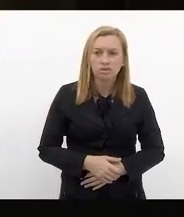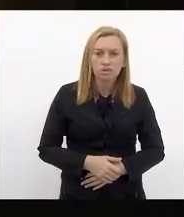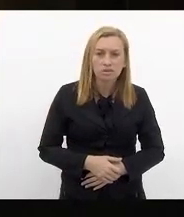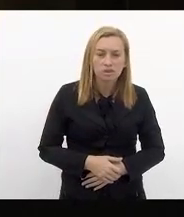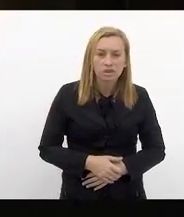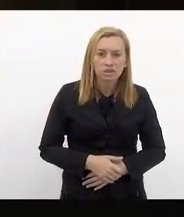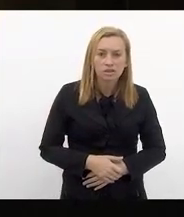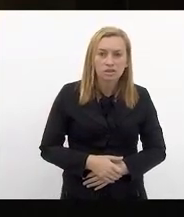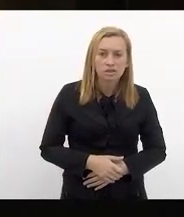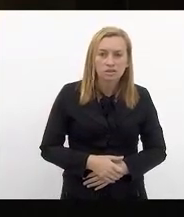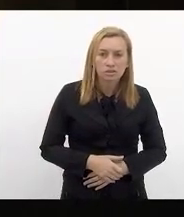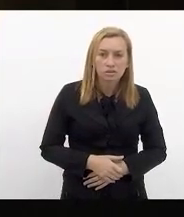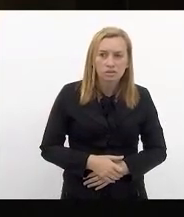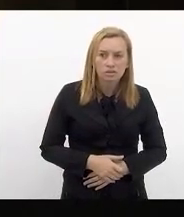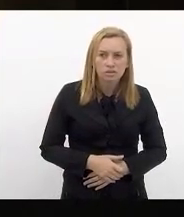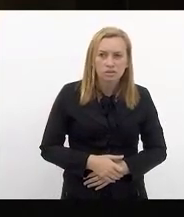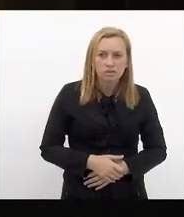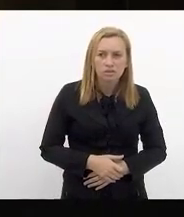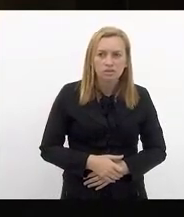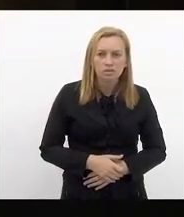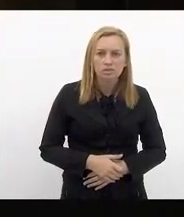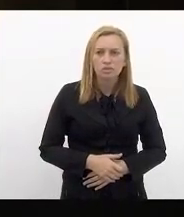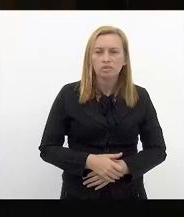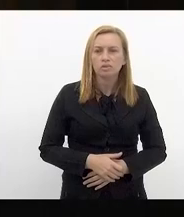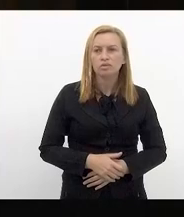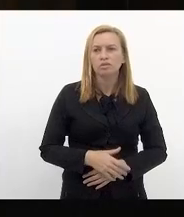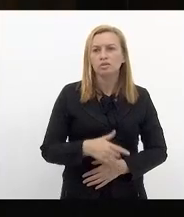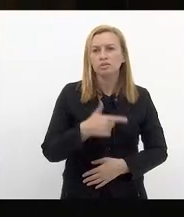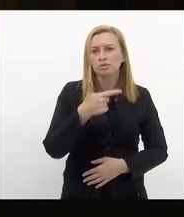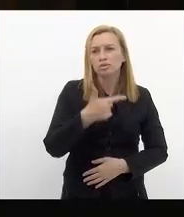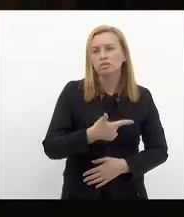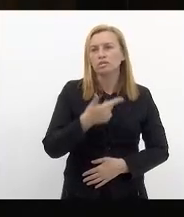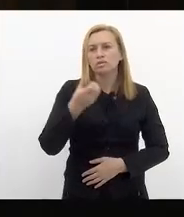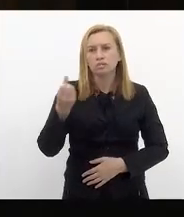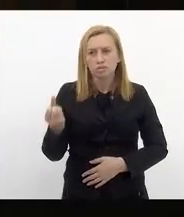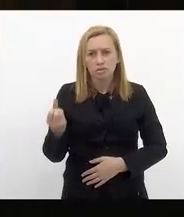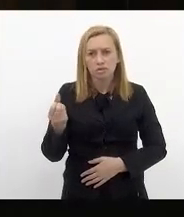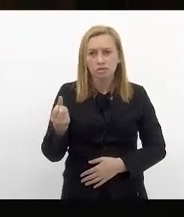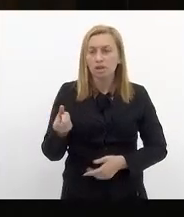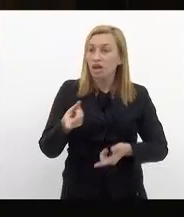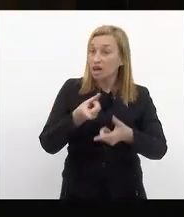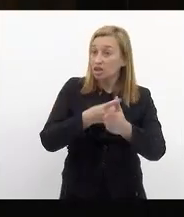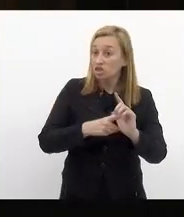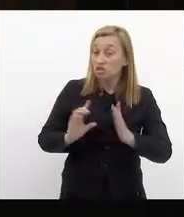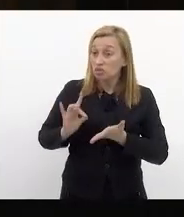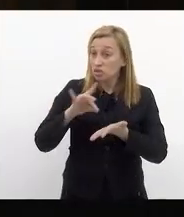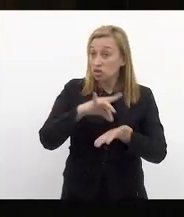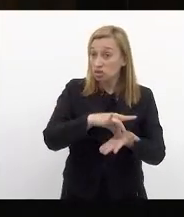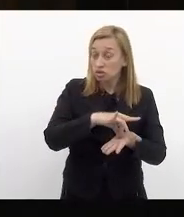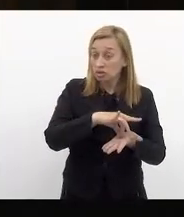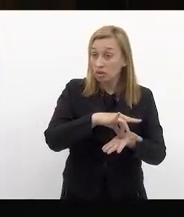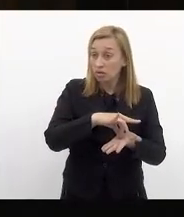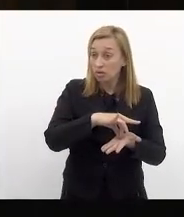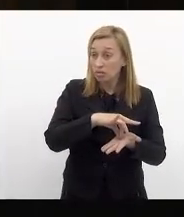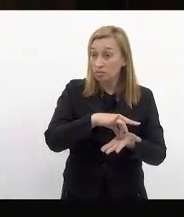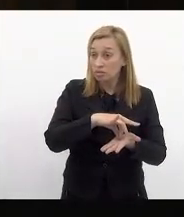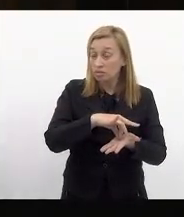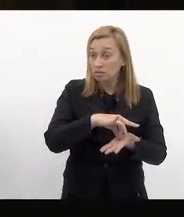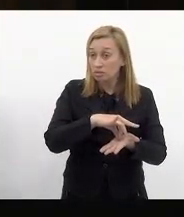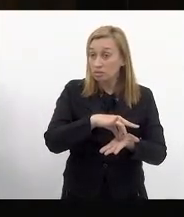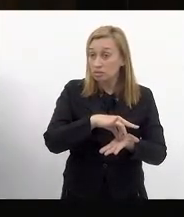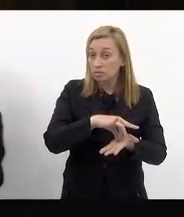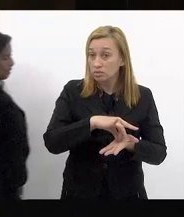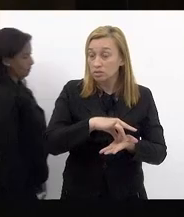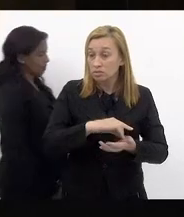23 bilhões de 2000 a 2016. A dívida original do Estado com a União era